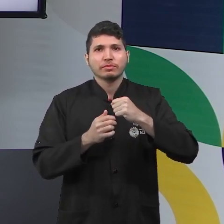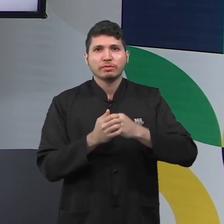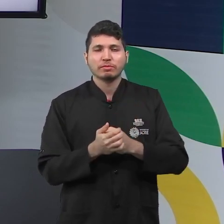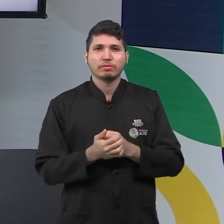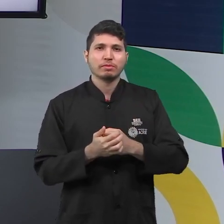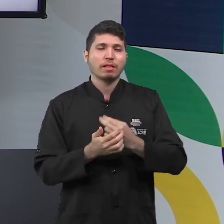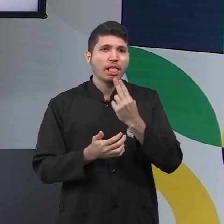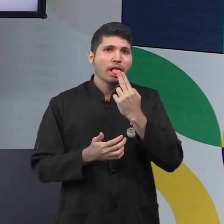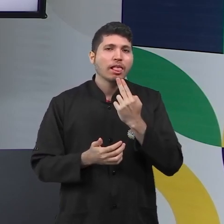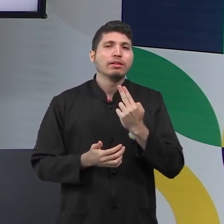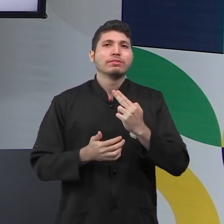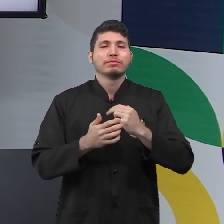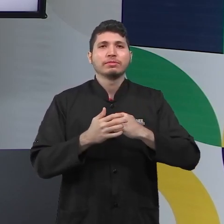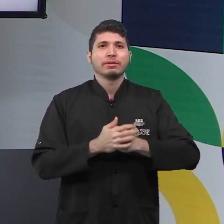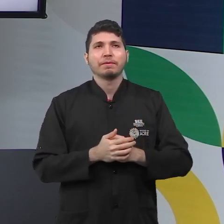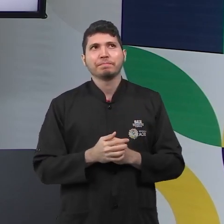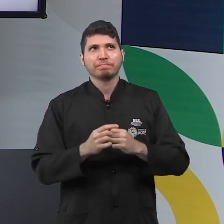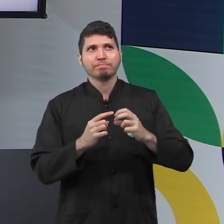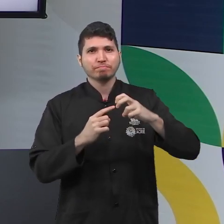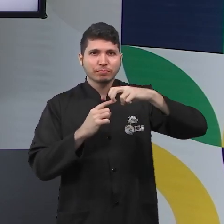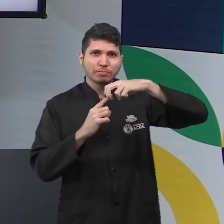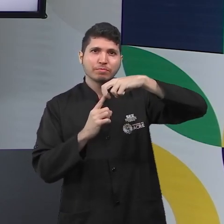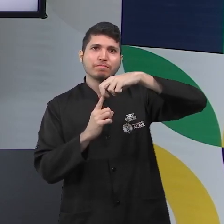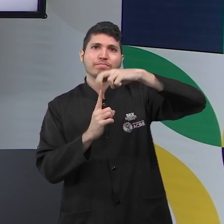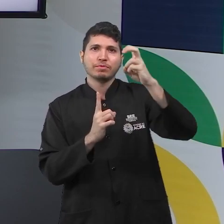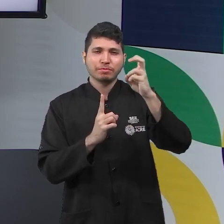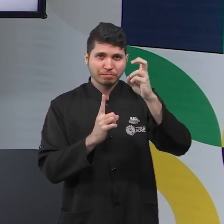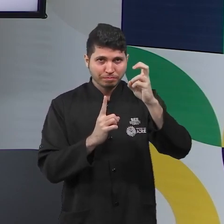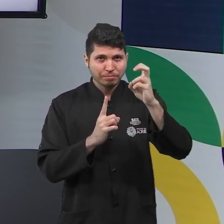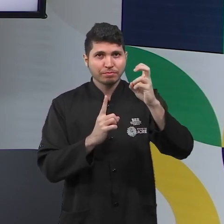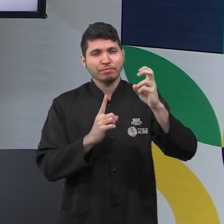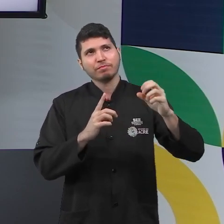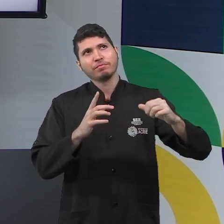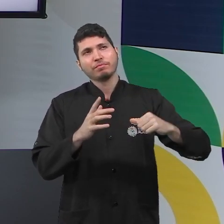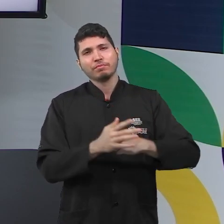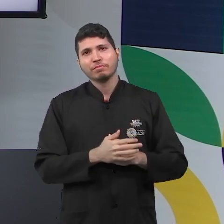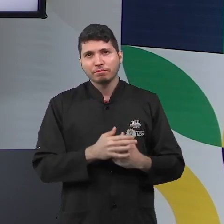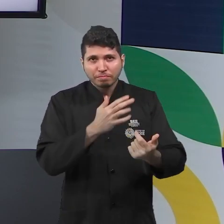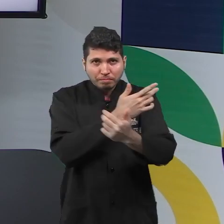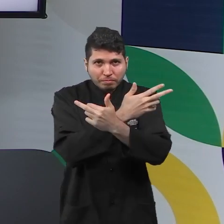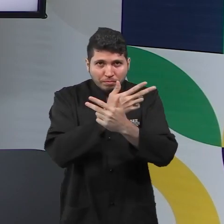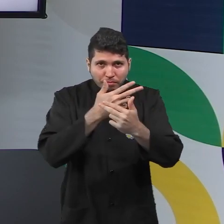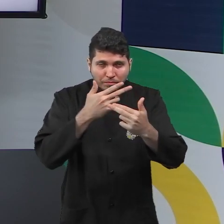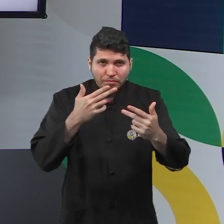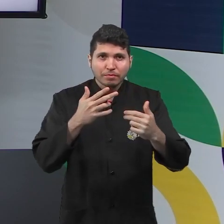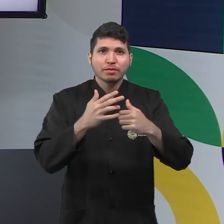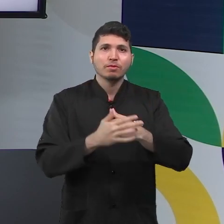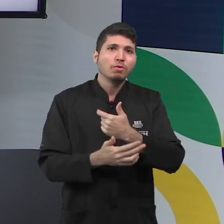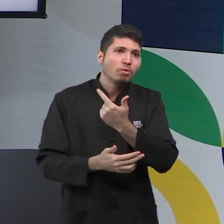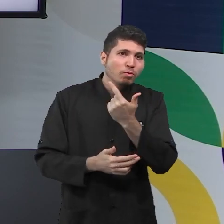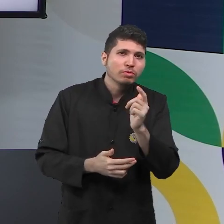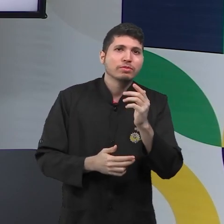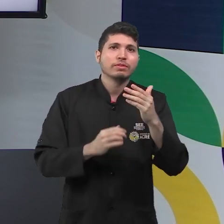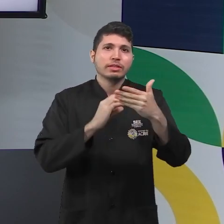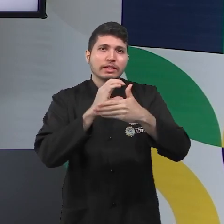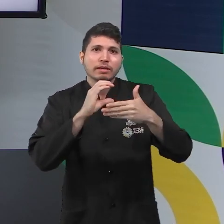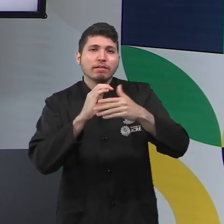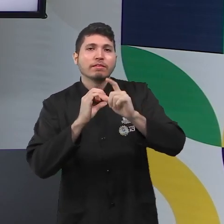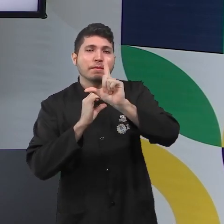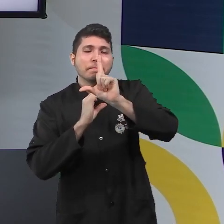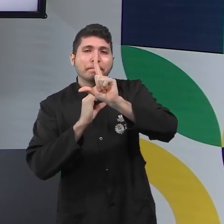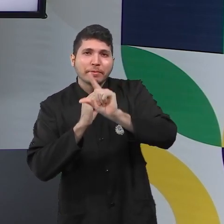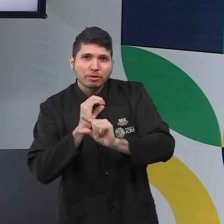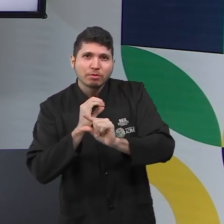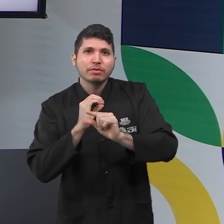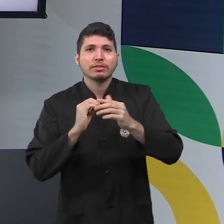concentração muito grande de açúcar. E a gente tem outros tipos de açúcar que vai ter um teor glicêmico um pouco menor, que é melhor ali